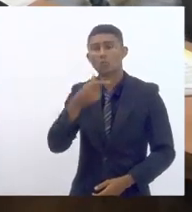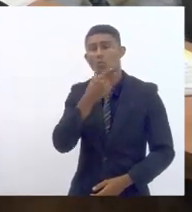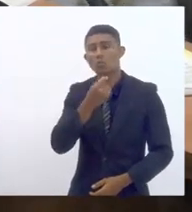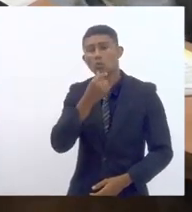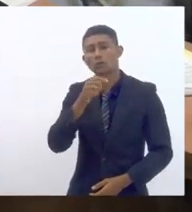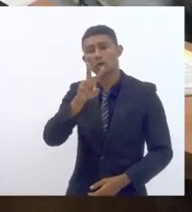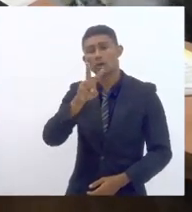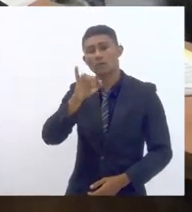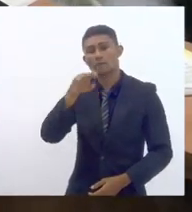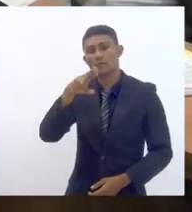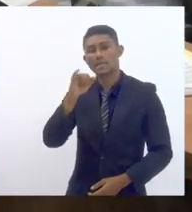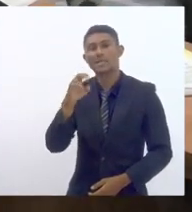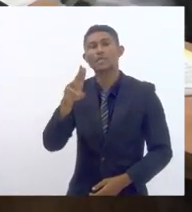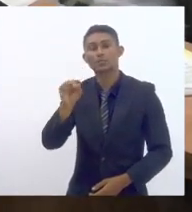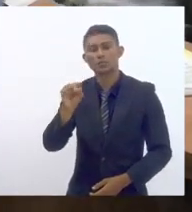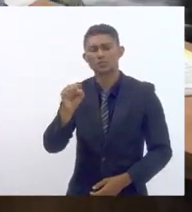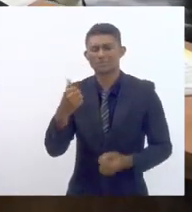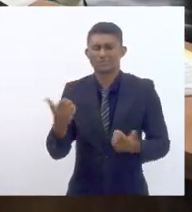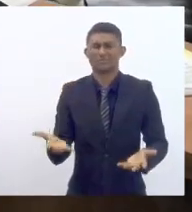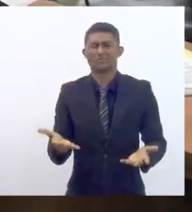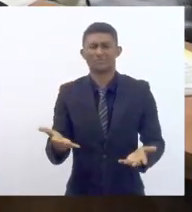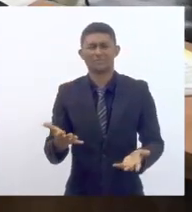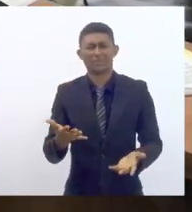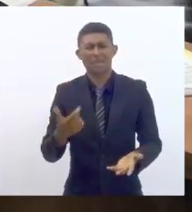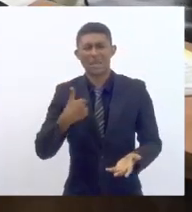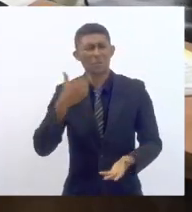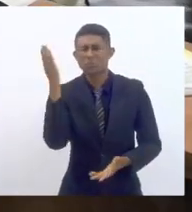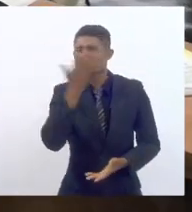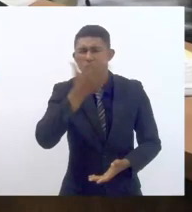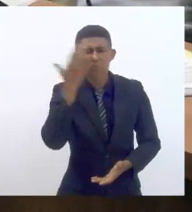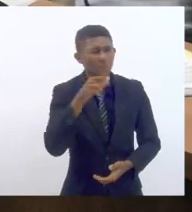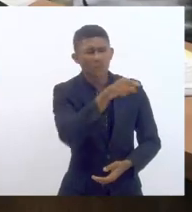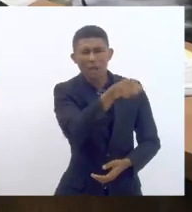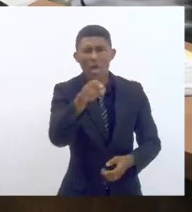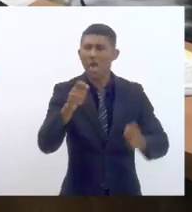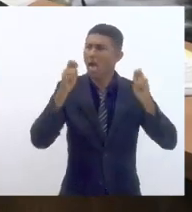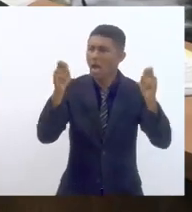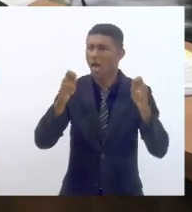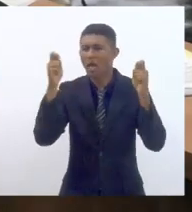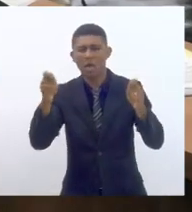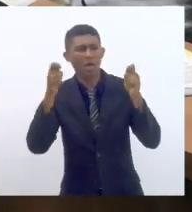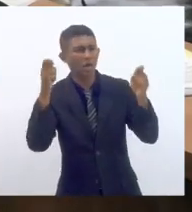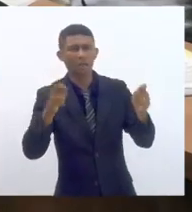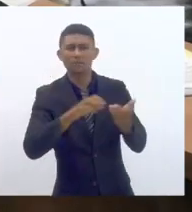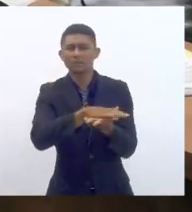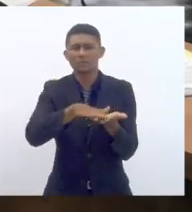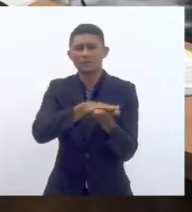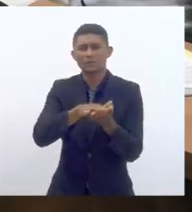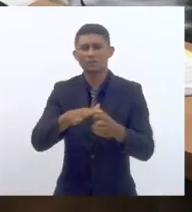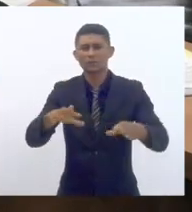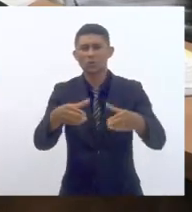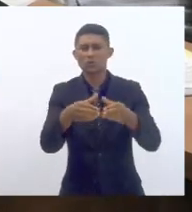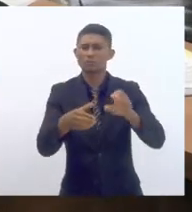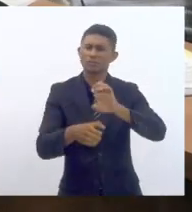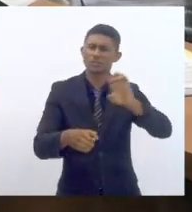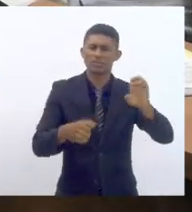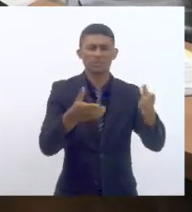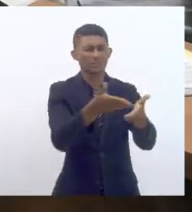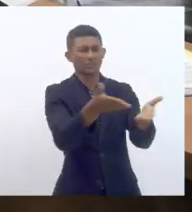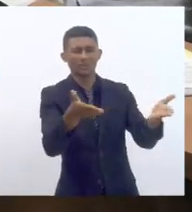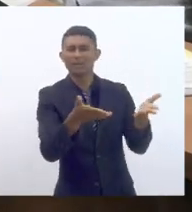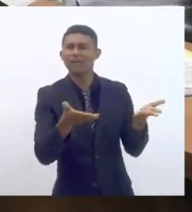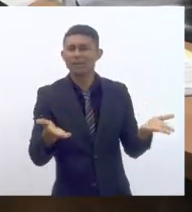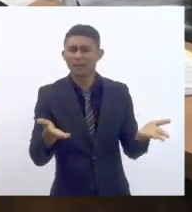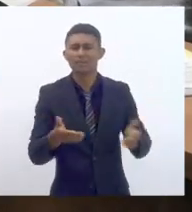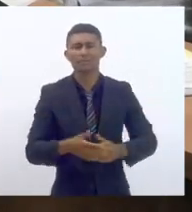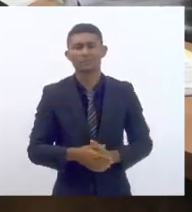Vinícius Gomes da Silva. E eu não vi manifestação nenhuma, né, dessa turminha da esquerda, nojenta, nefasta,